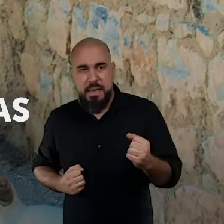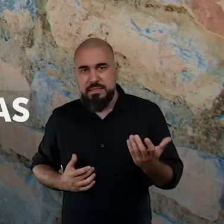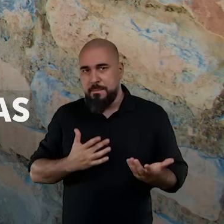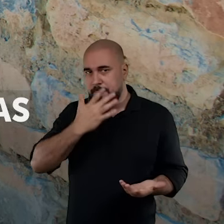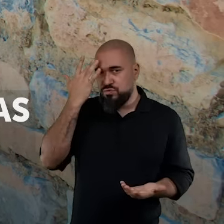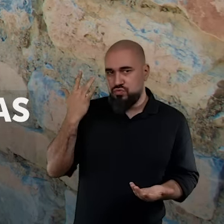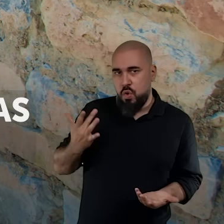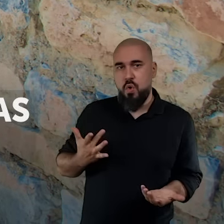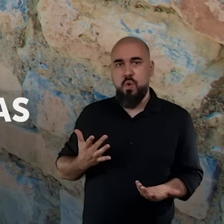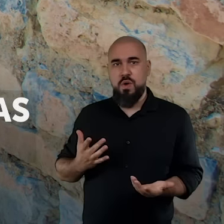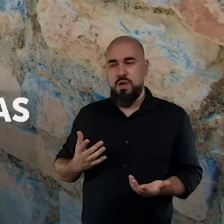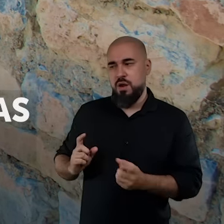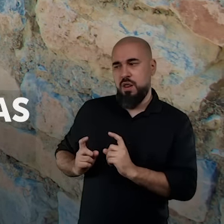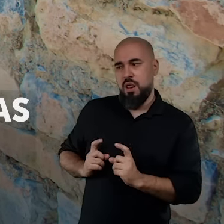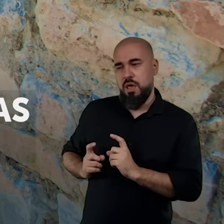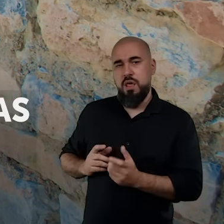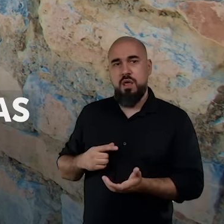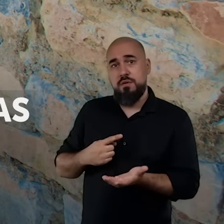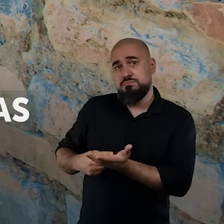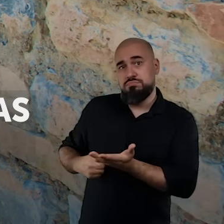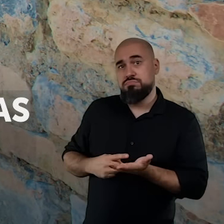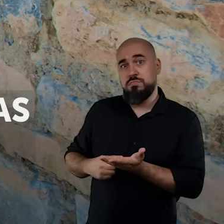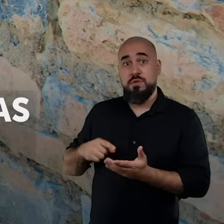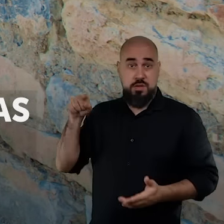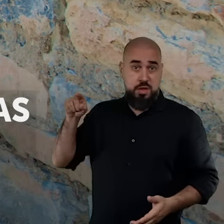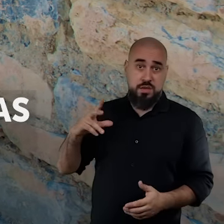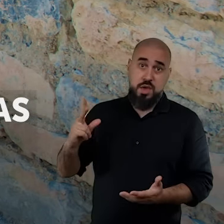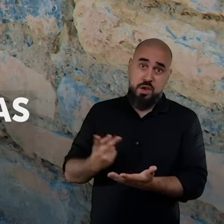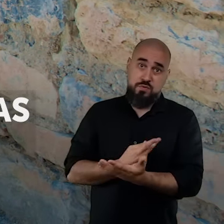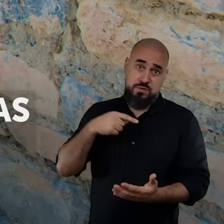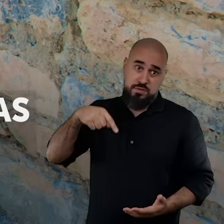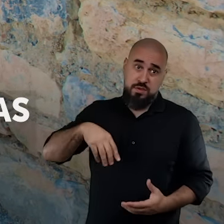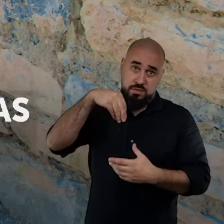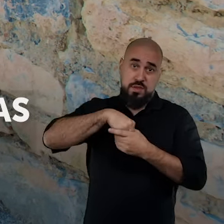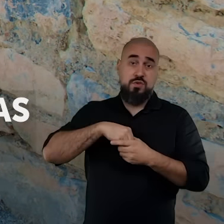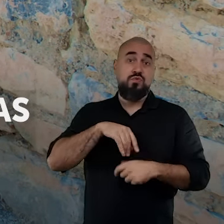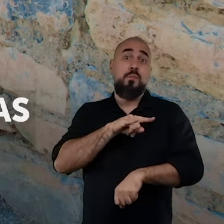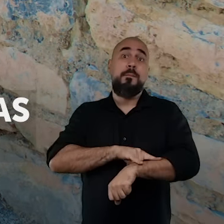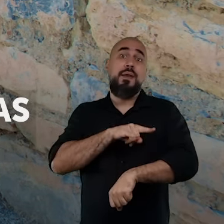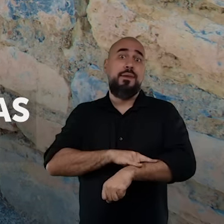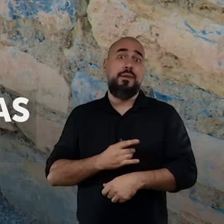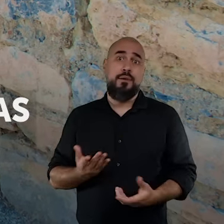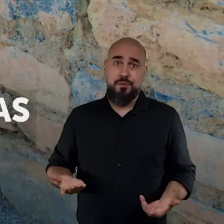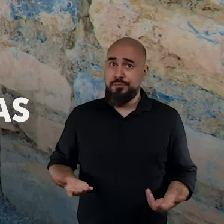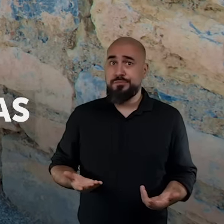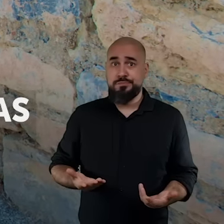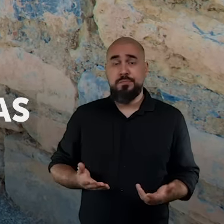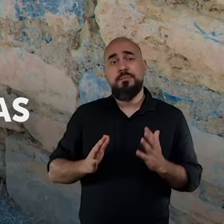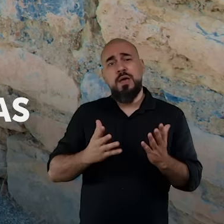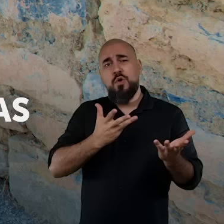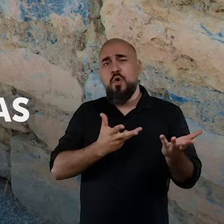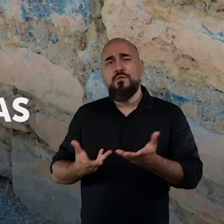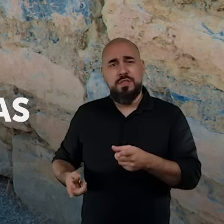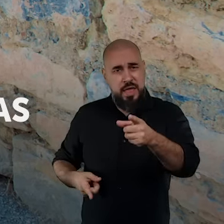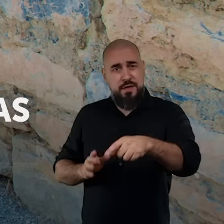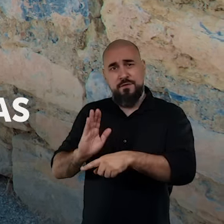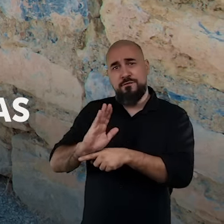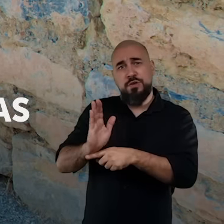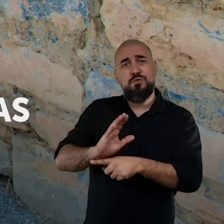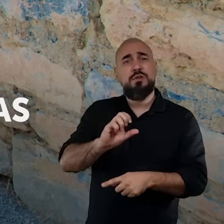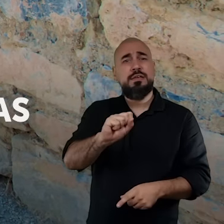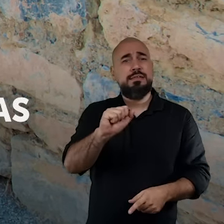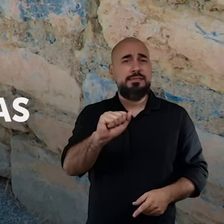alguém. Era mais ou menos assim que tudo funcionava, nesse lugar tão inusitado, num banheiro público. Mas eu convido, assista depois o episódio